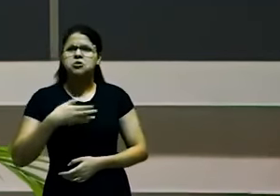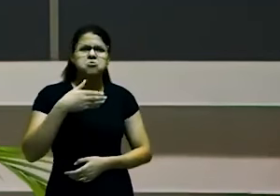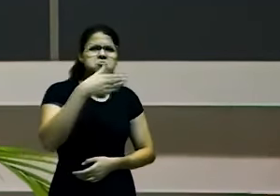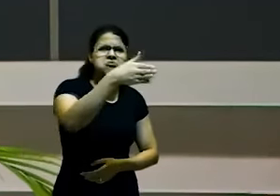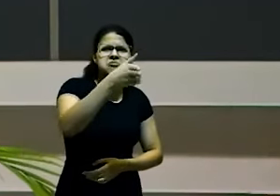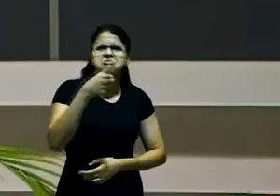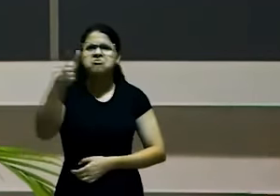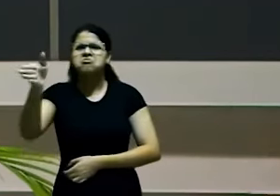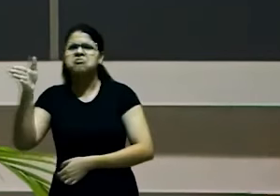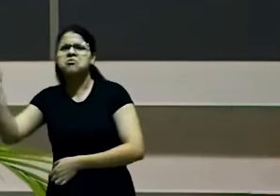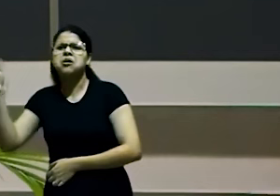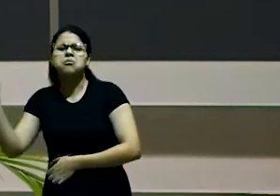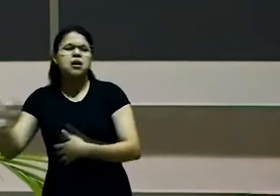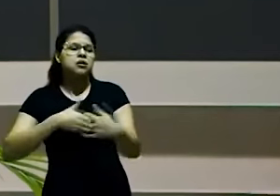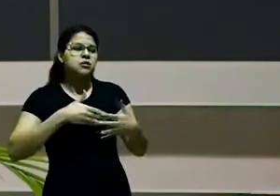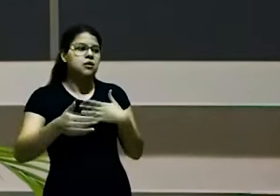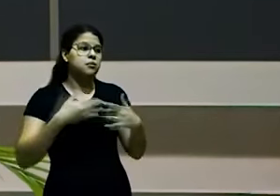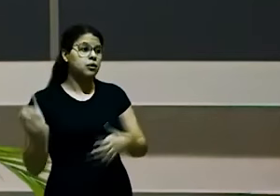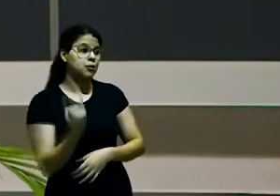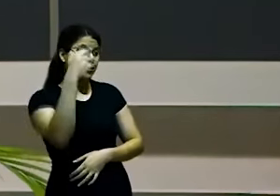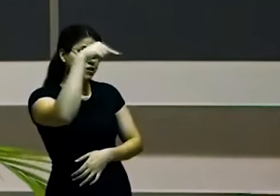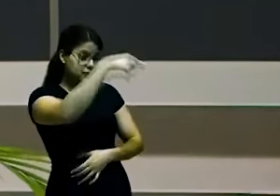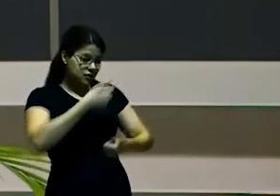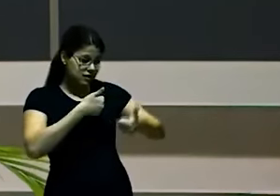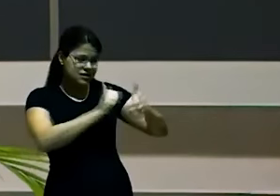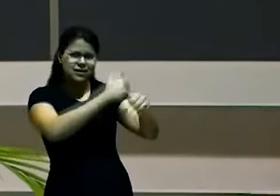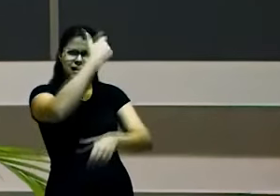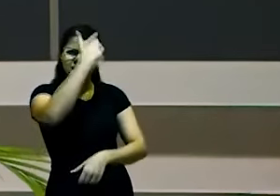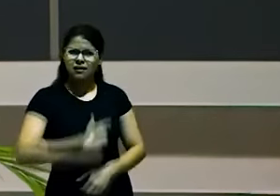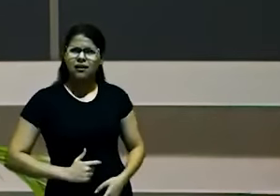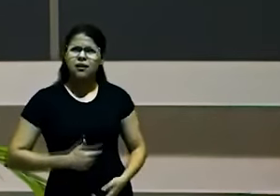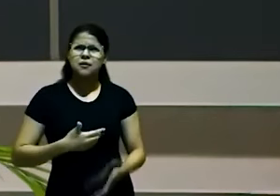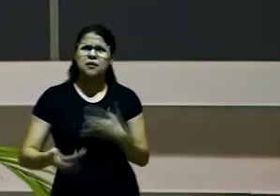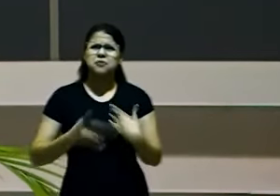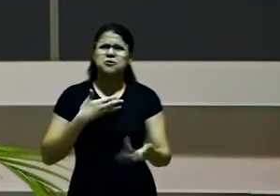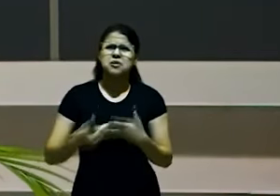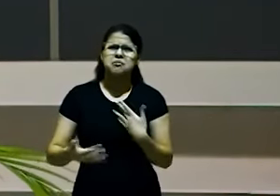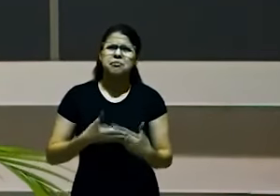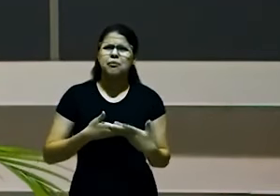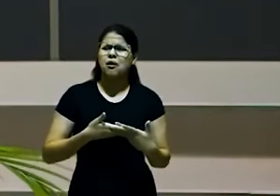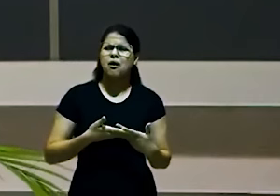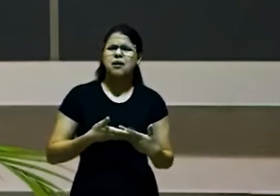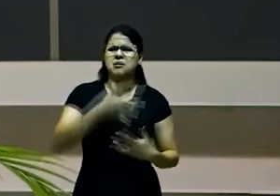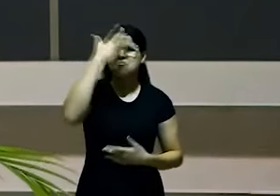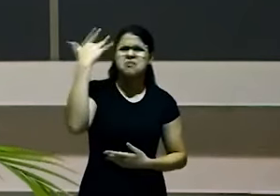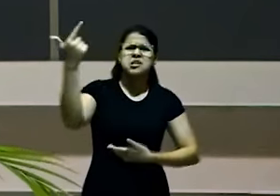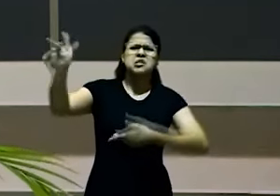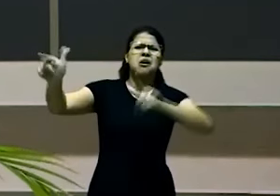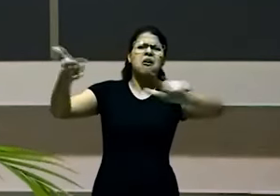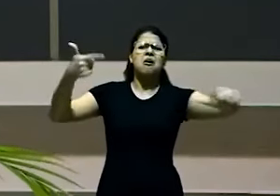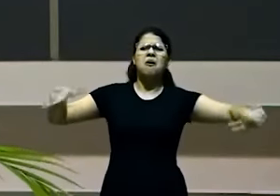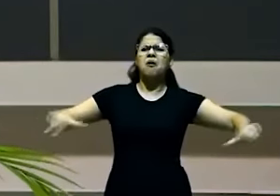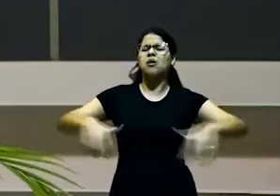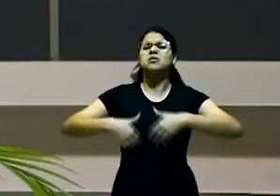tu Pedro se João V se João fica o problema é dele